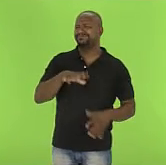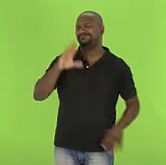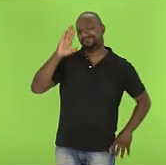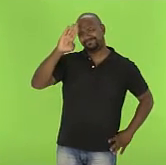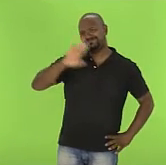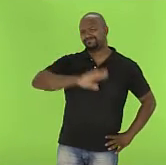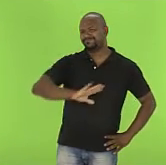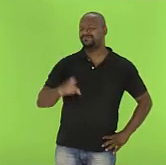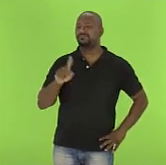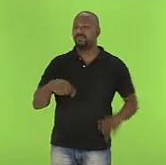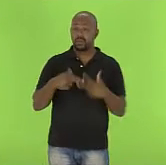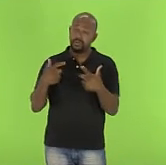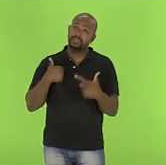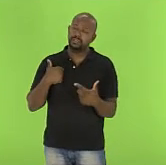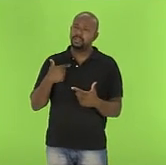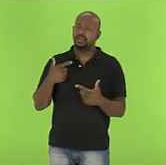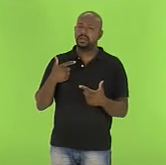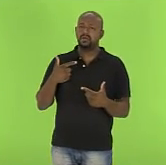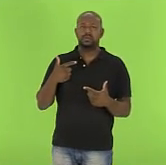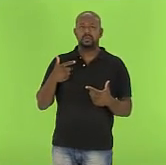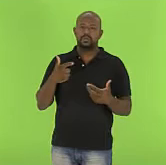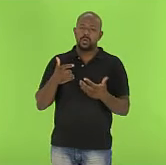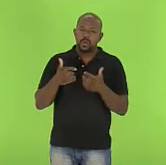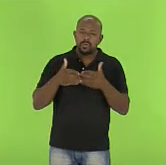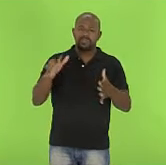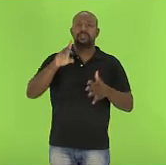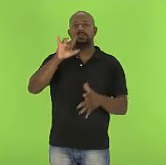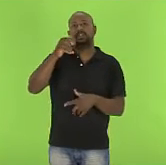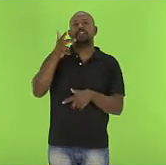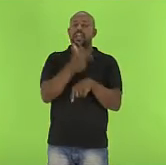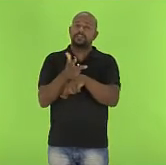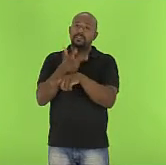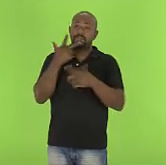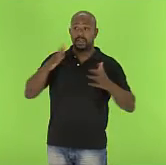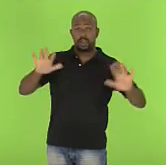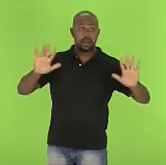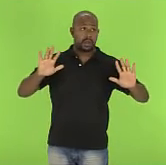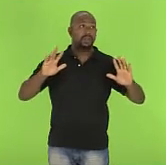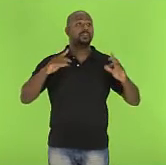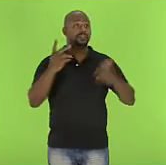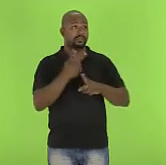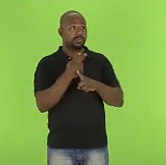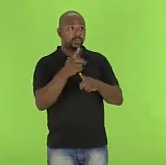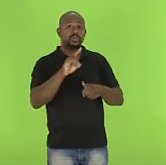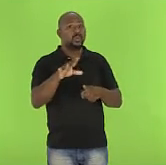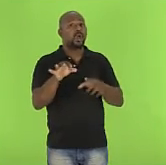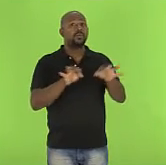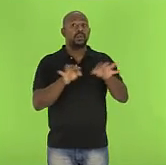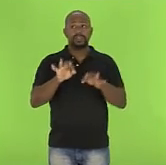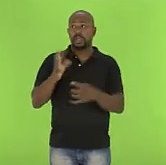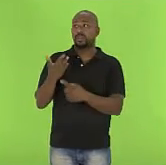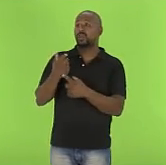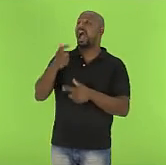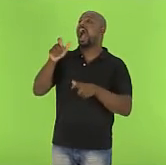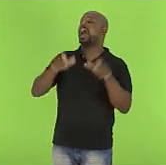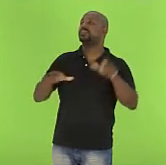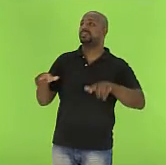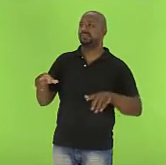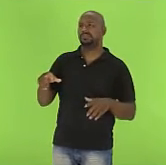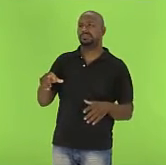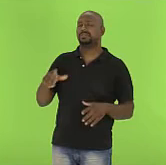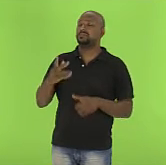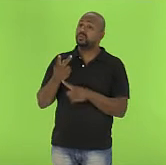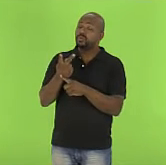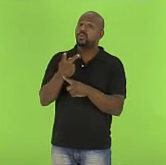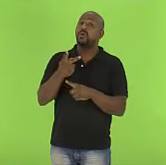Isso é fundamental. Isso foi uma coisa que eu abri o set falando sobre isso. A gente buscou não só um projeto artístico,